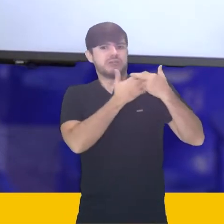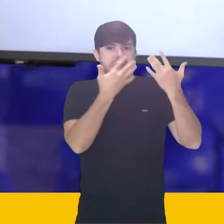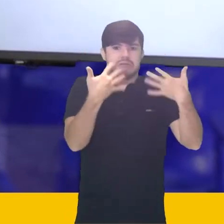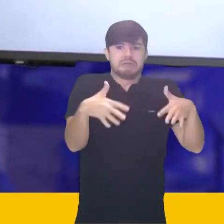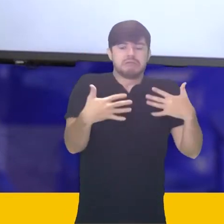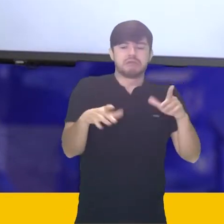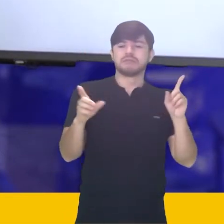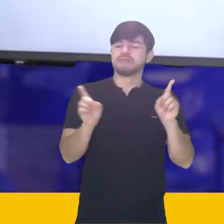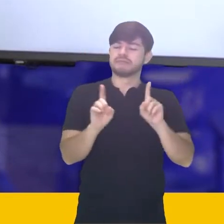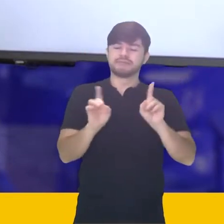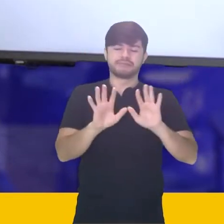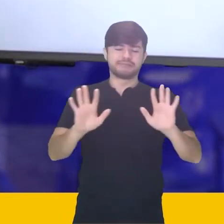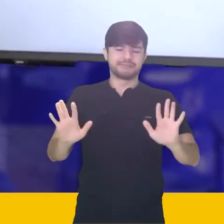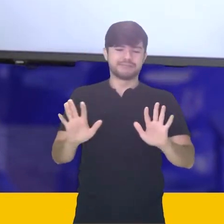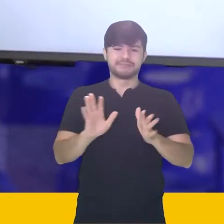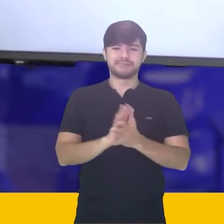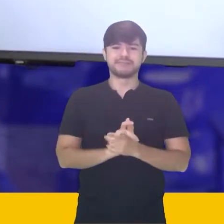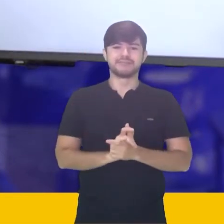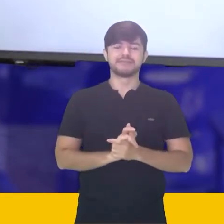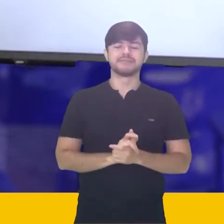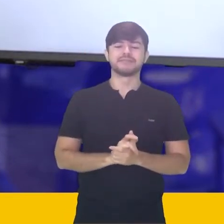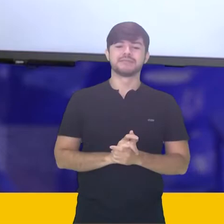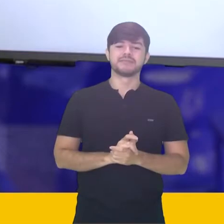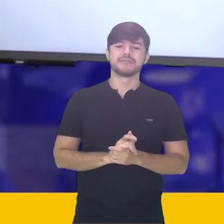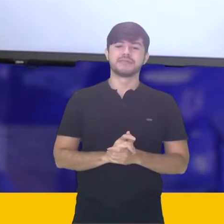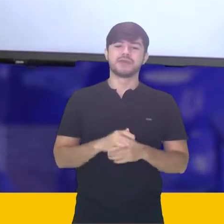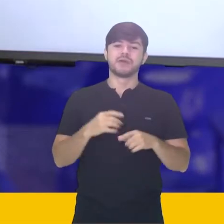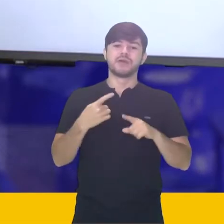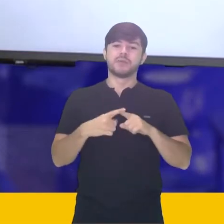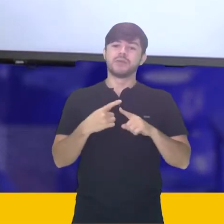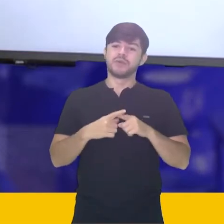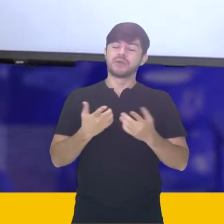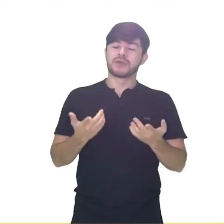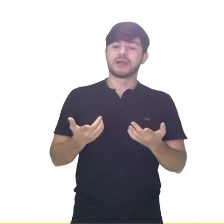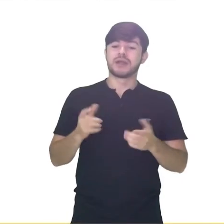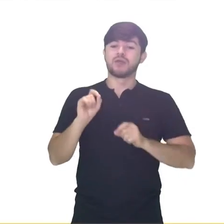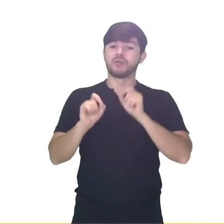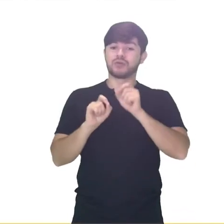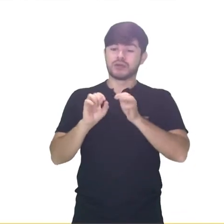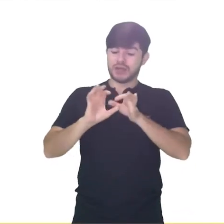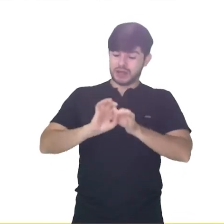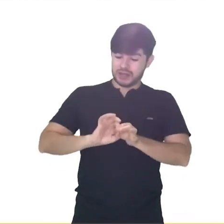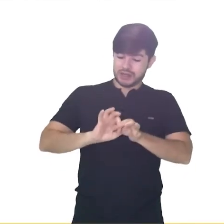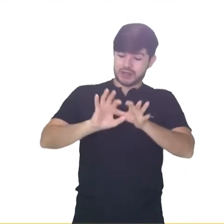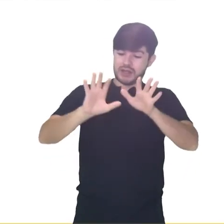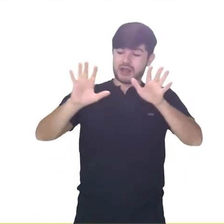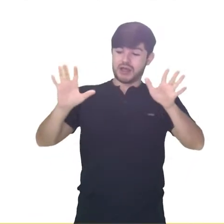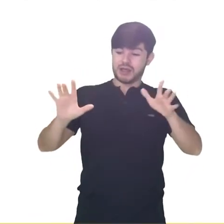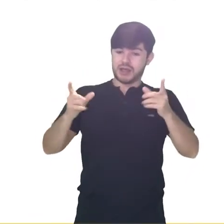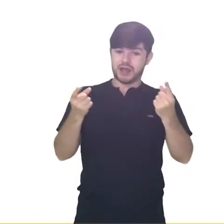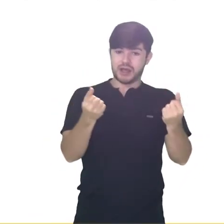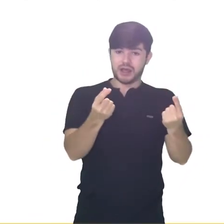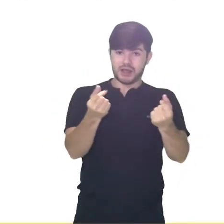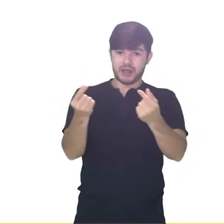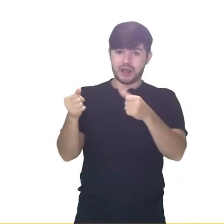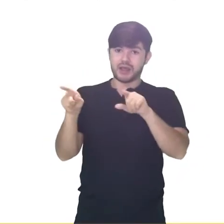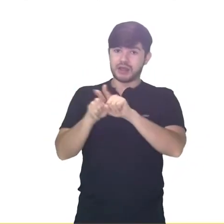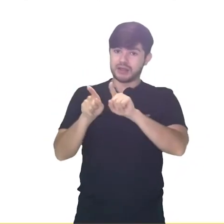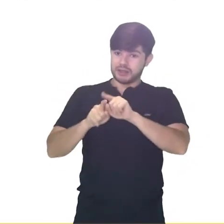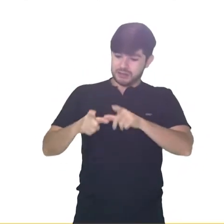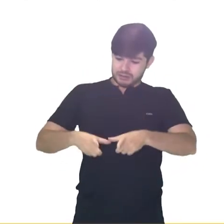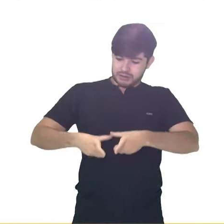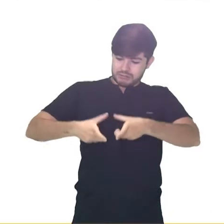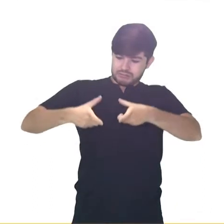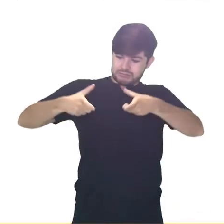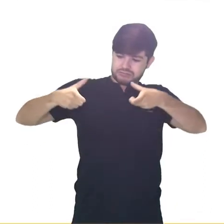Ok? Isso é, em linhas gerais, o liberalismo. Liberdade de mercado, crescimento do comércio